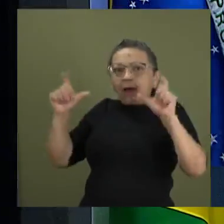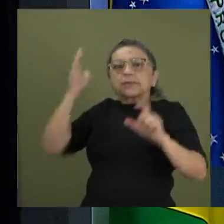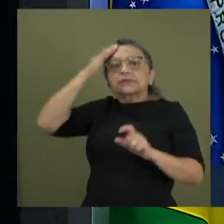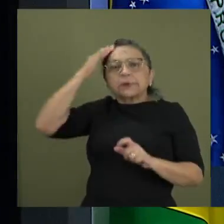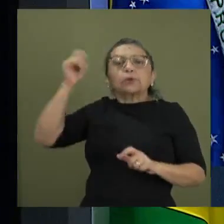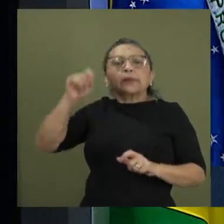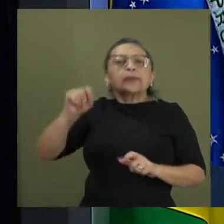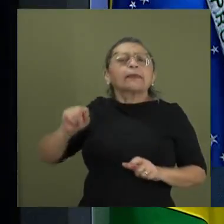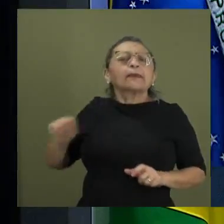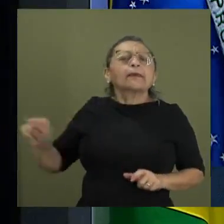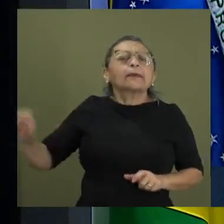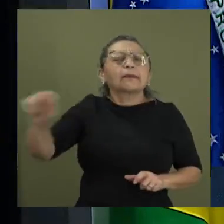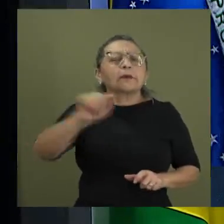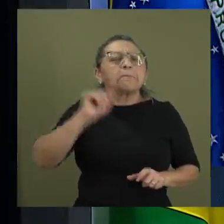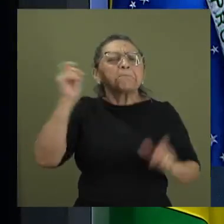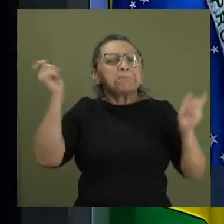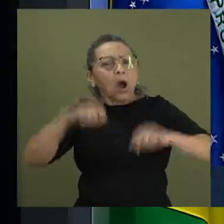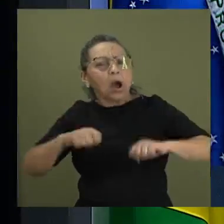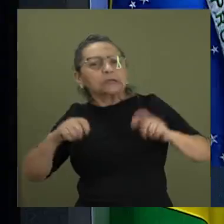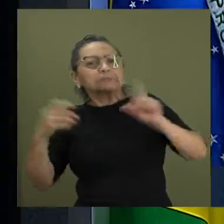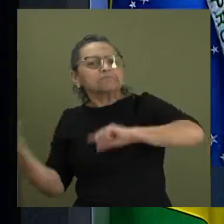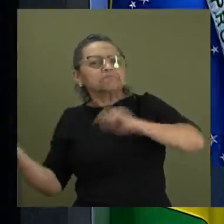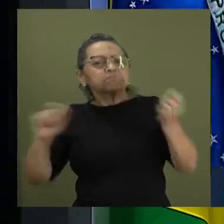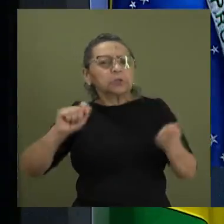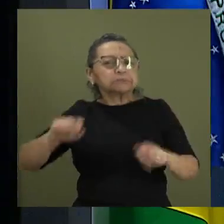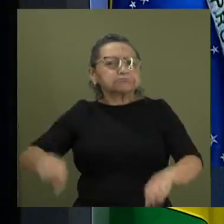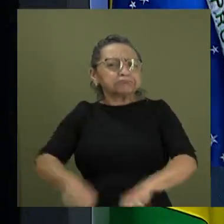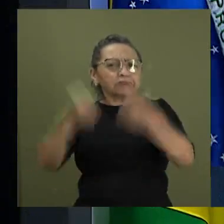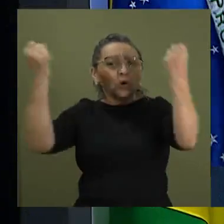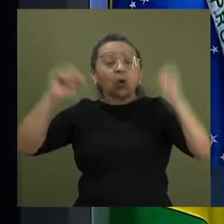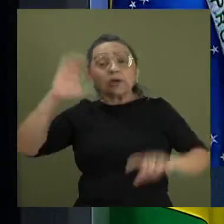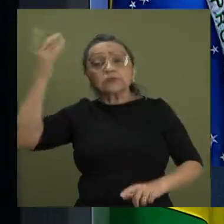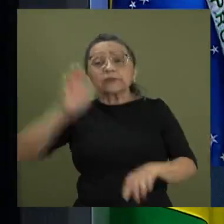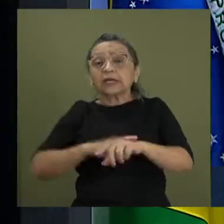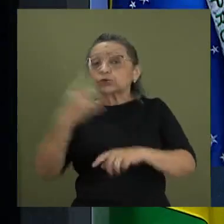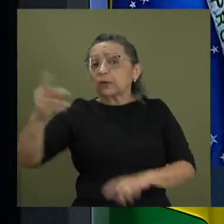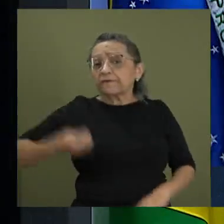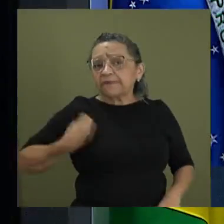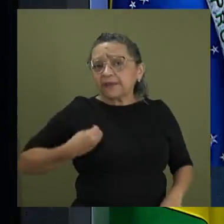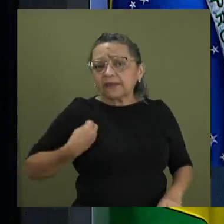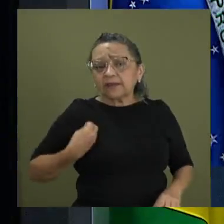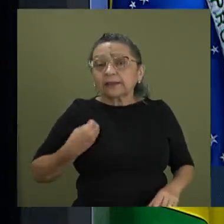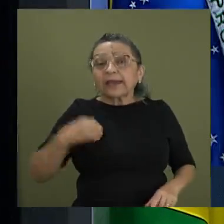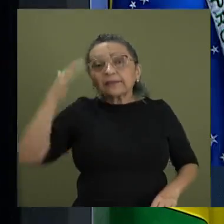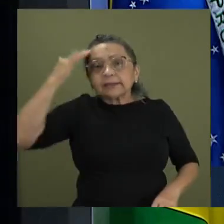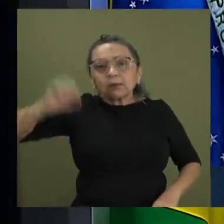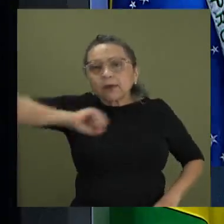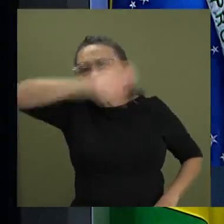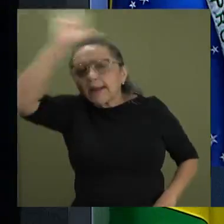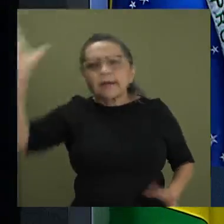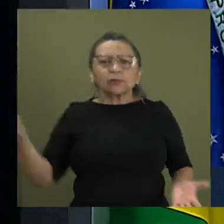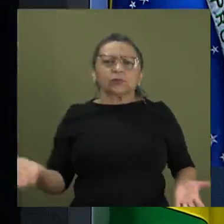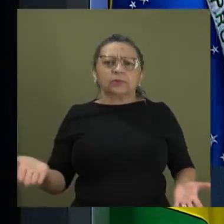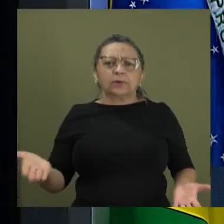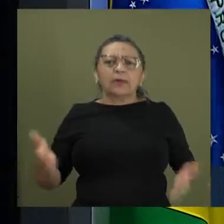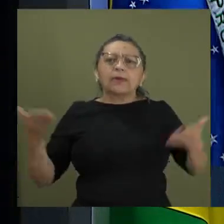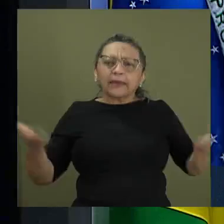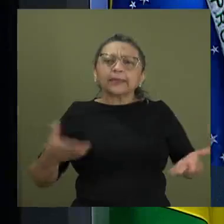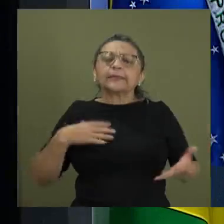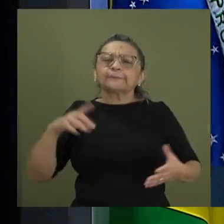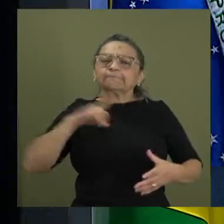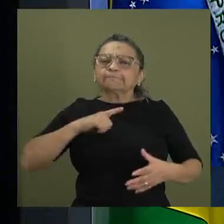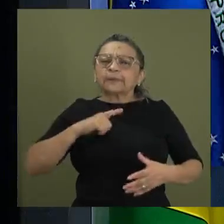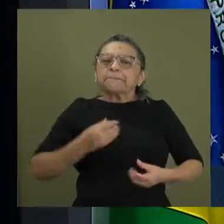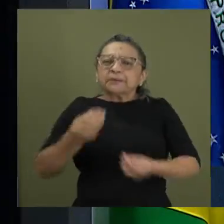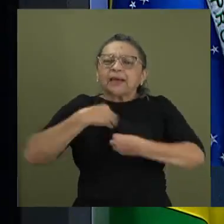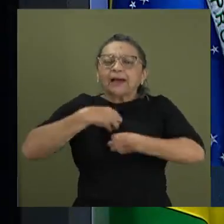aquilo pode estragar ou pode resolver o seu dia a dia. Está entendendo finalmente isso. E é aí que reside minha fé